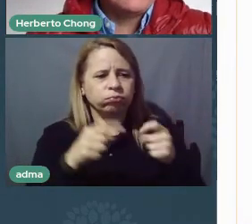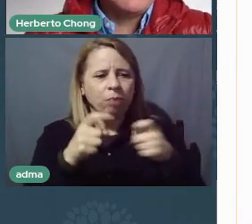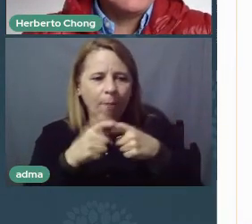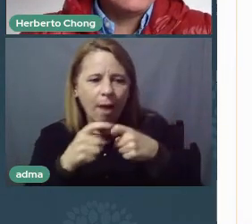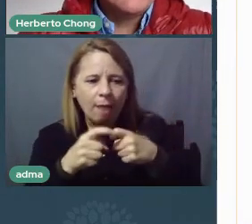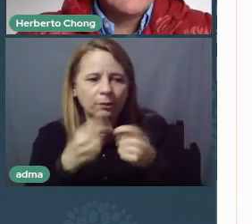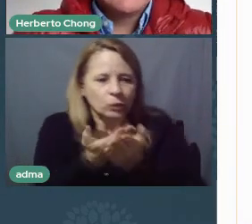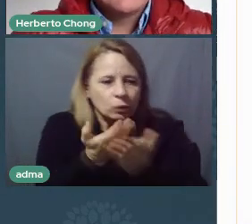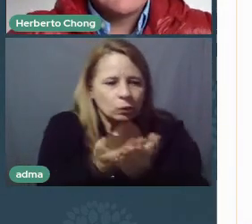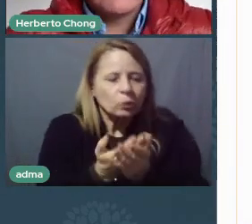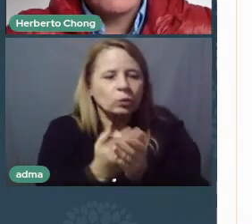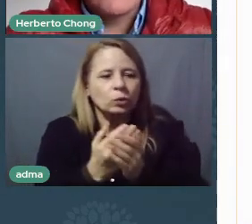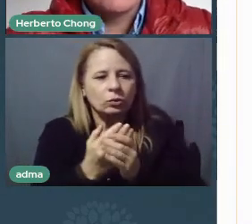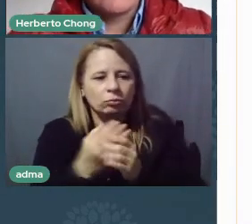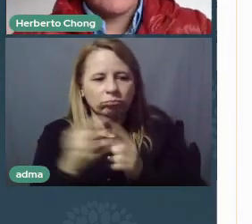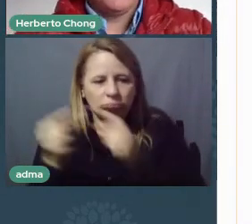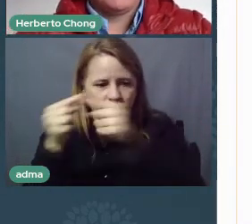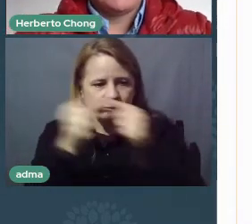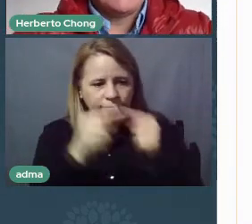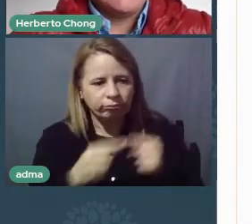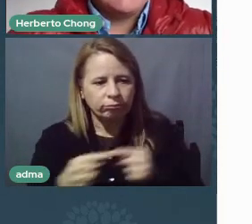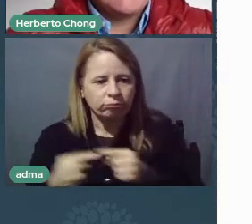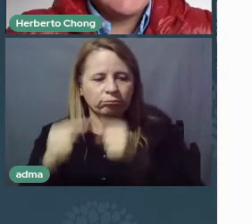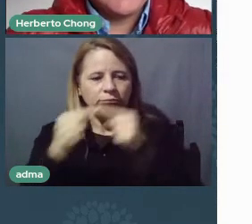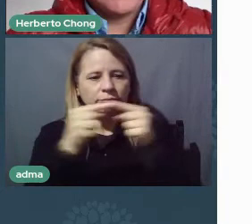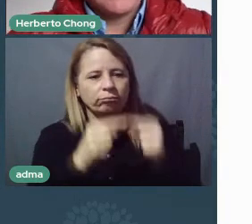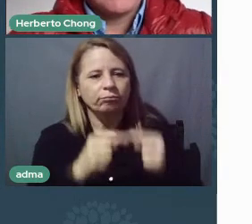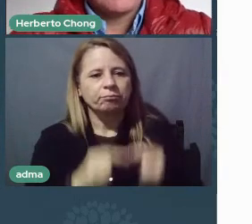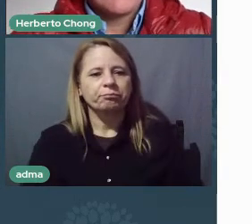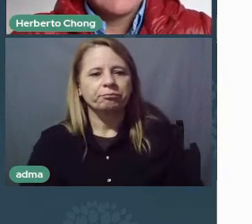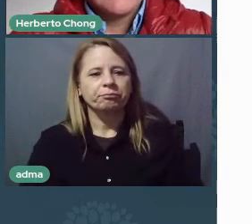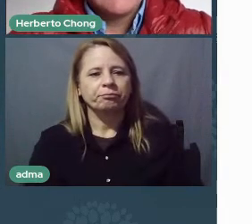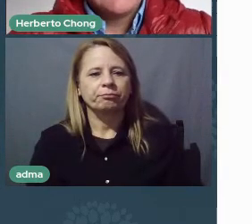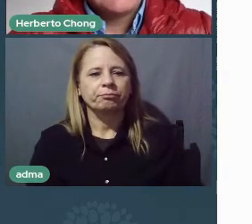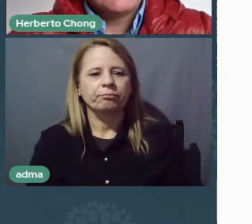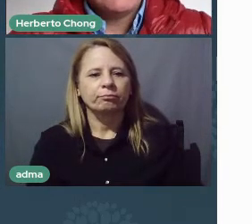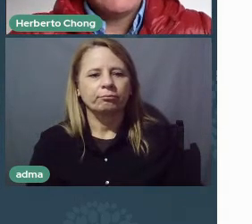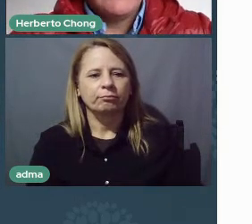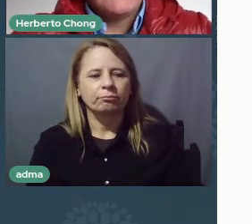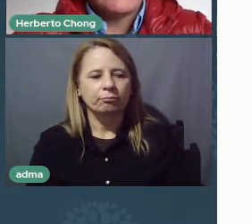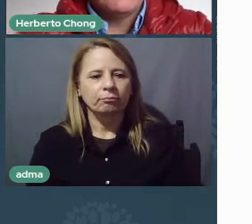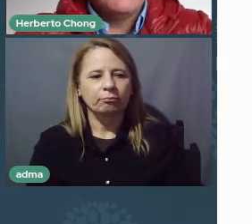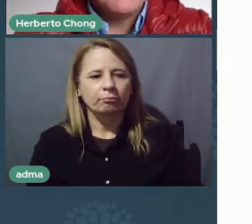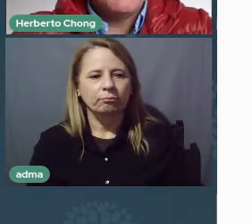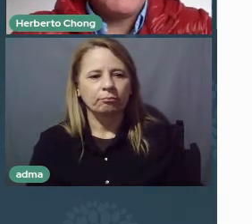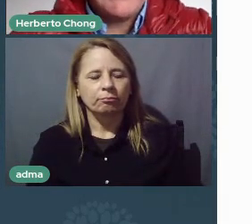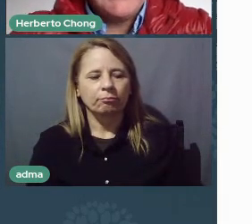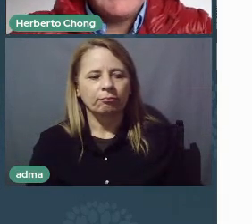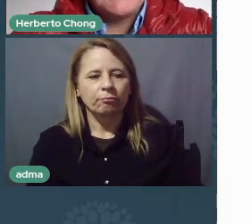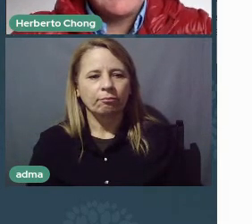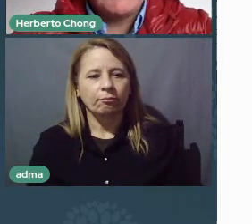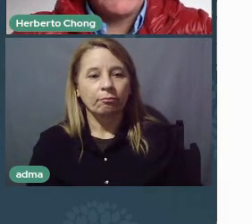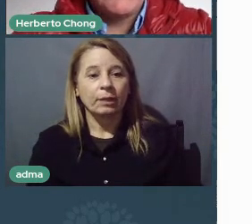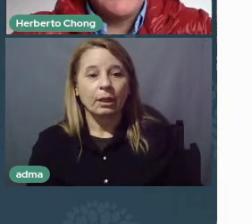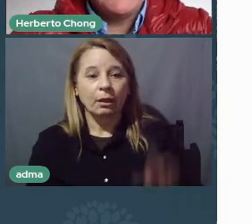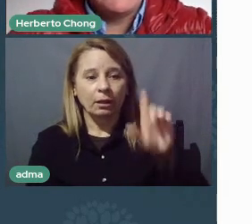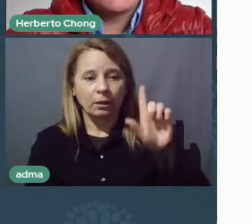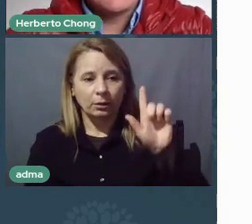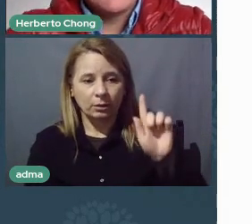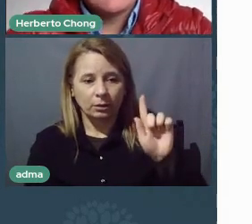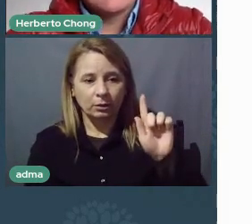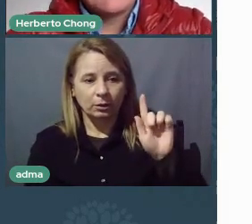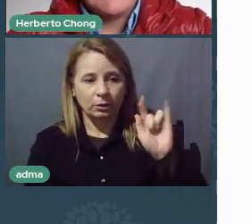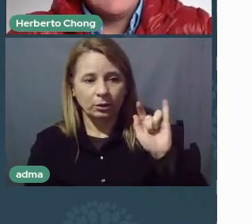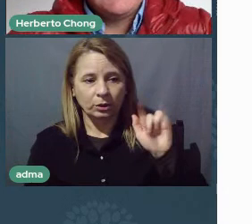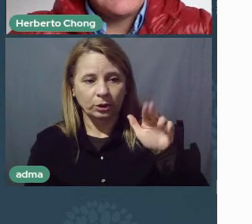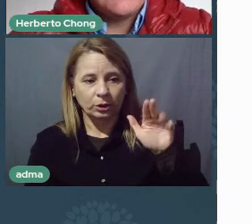de conhecimento conjunto. Seguinte. Então, olhe só o número de países